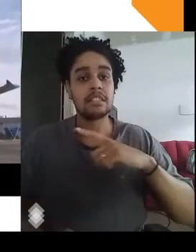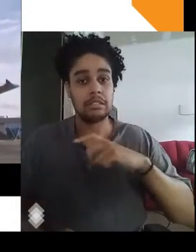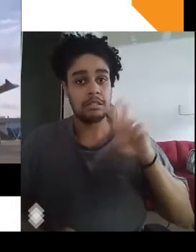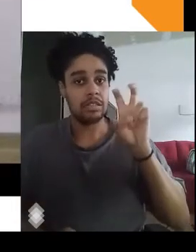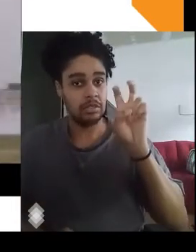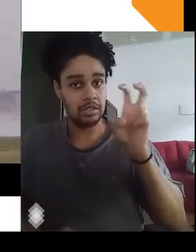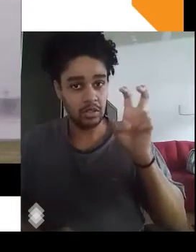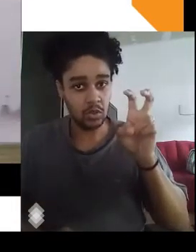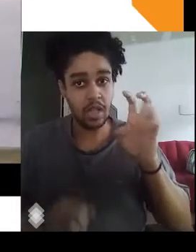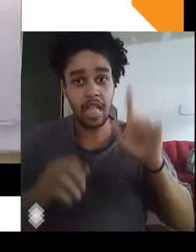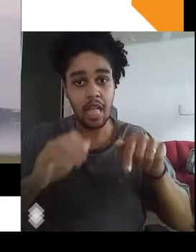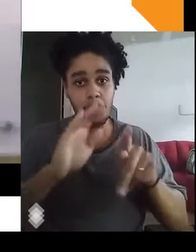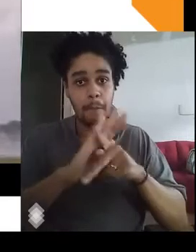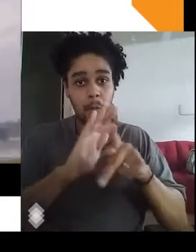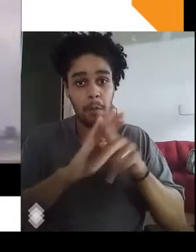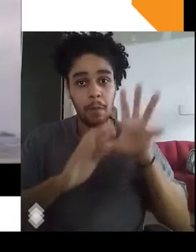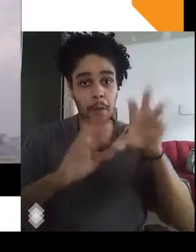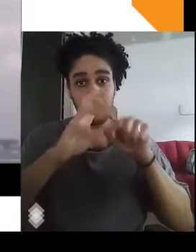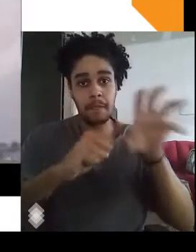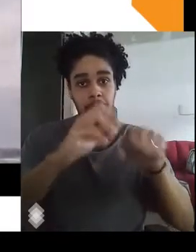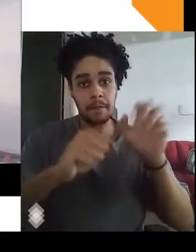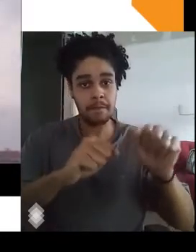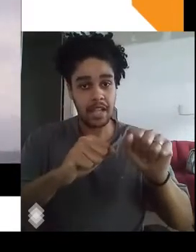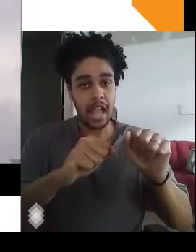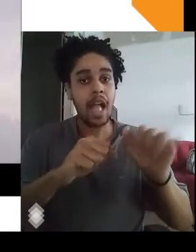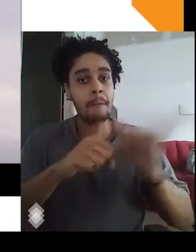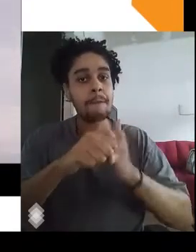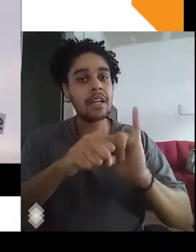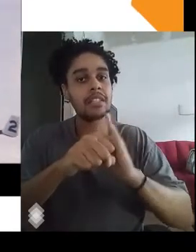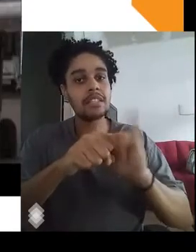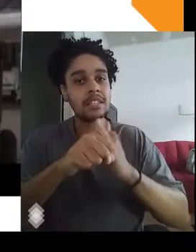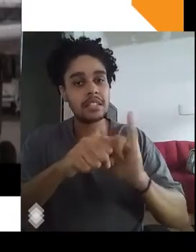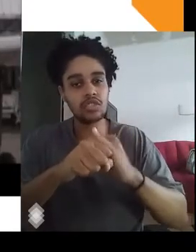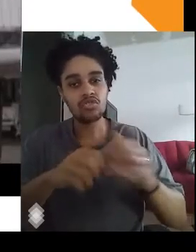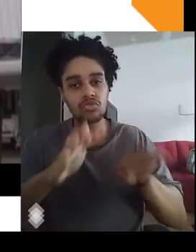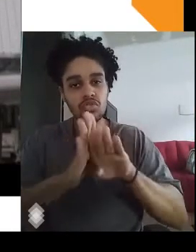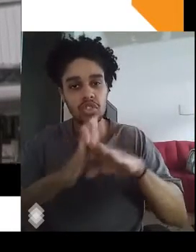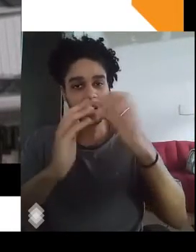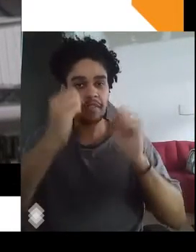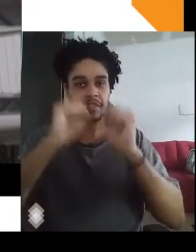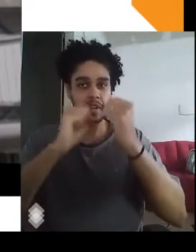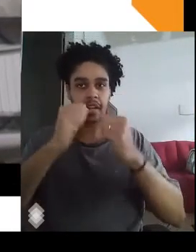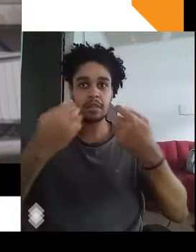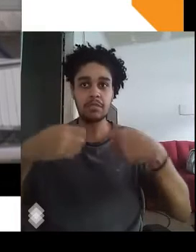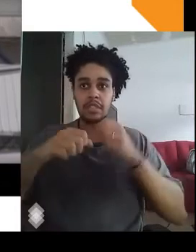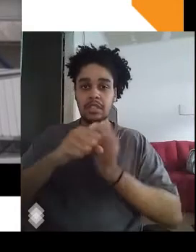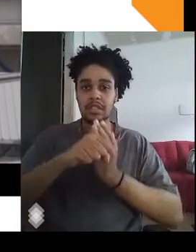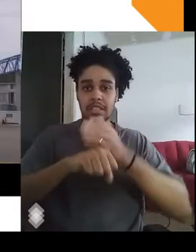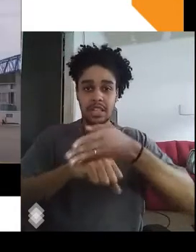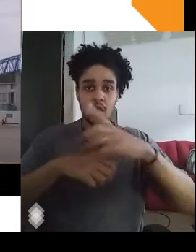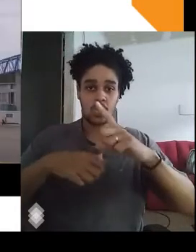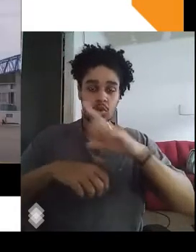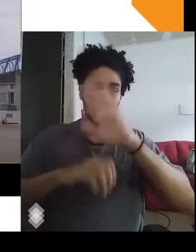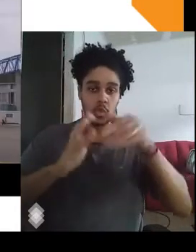5 deles no mundo, todos em uso pela própria Airbus, para carregar partes que serão utilizadas na montagem dos aviões. Ao chegar na fábrica, ele precisa entrar com toda